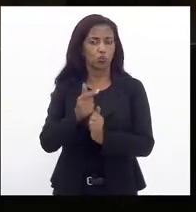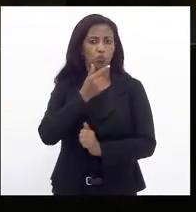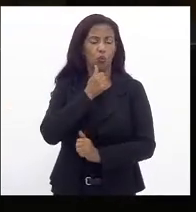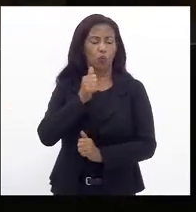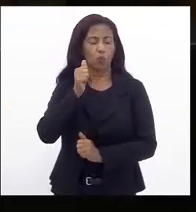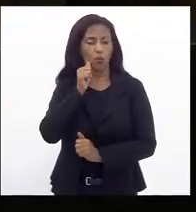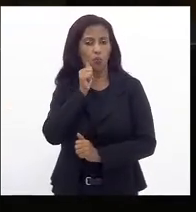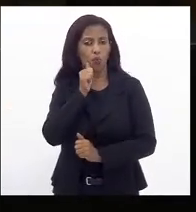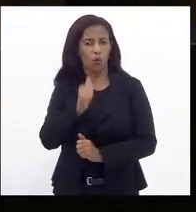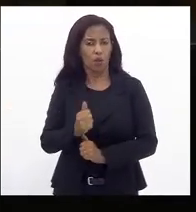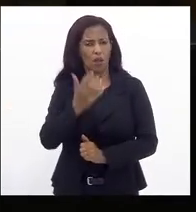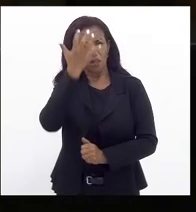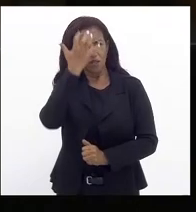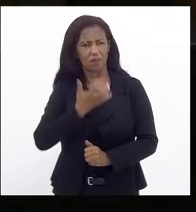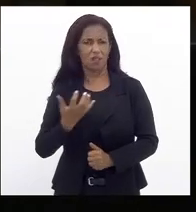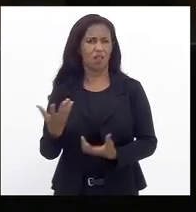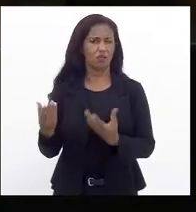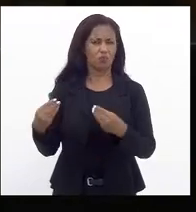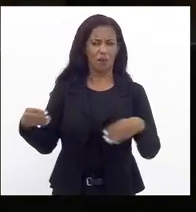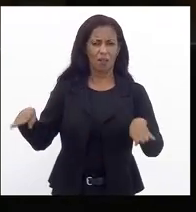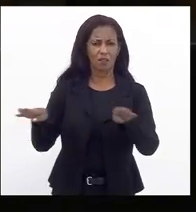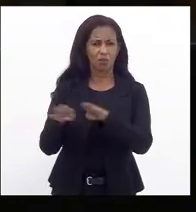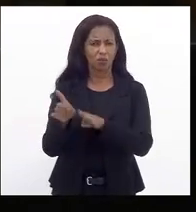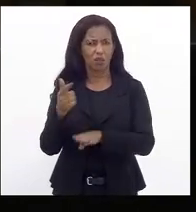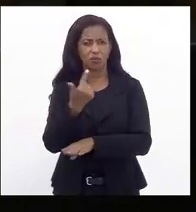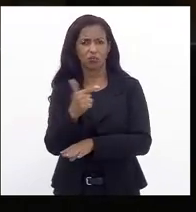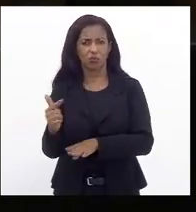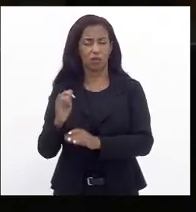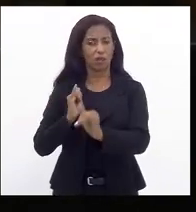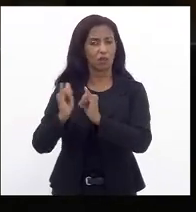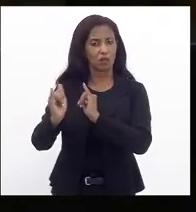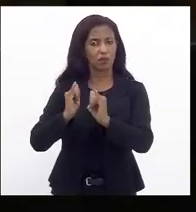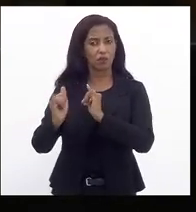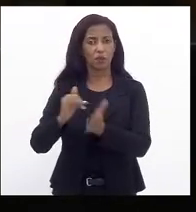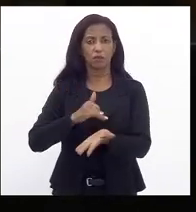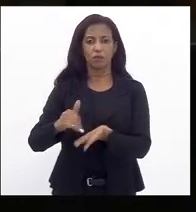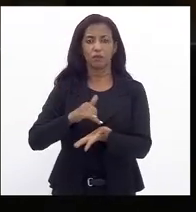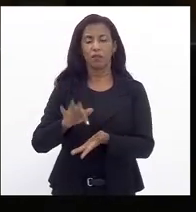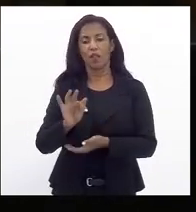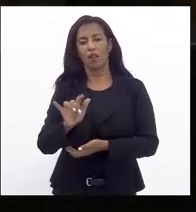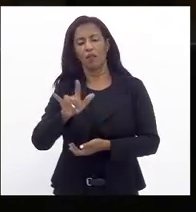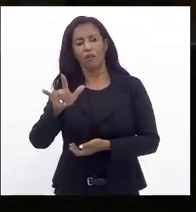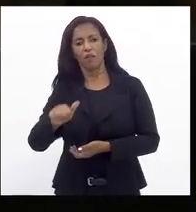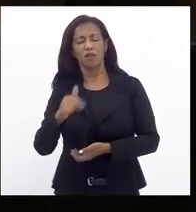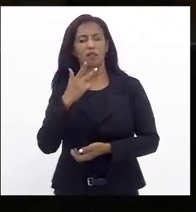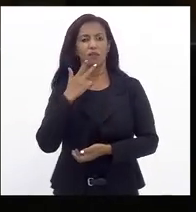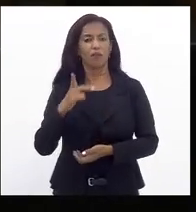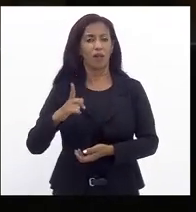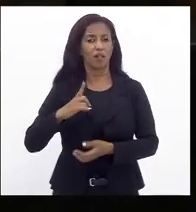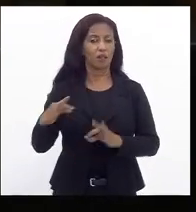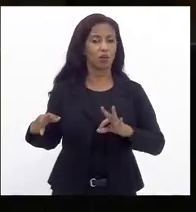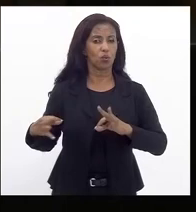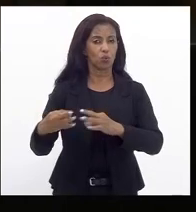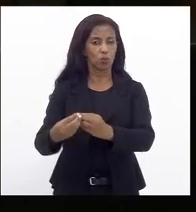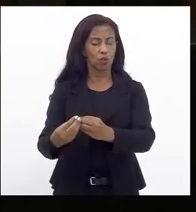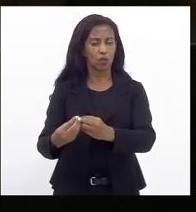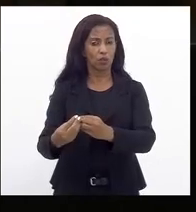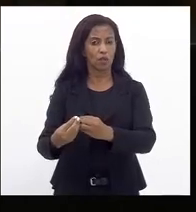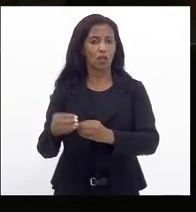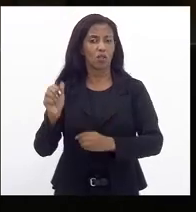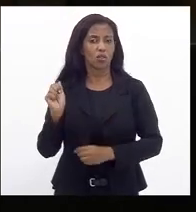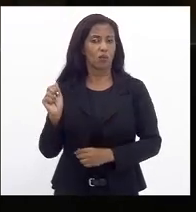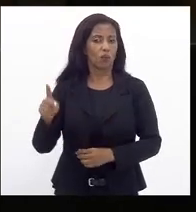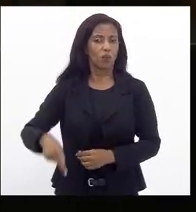servidores É sério demais dados da secretaria de fazenda disse que tem uma totalidade de